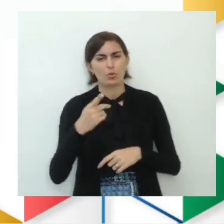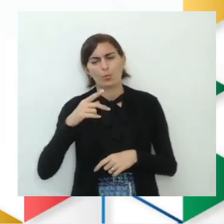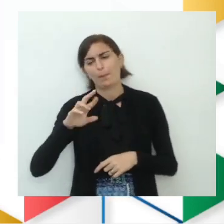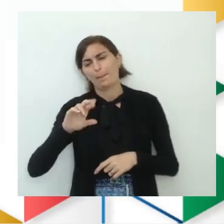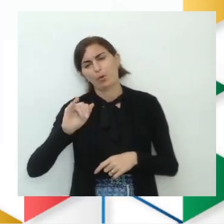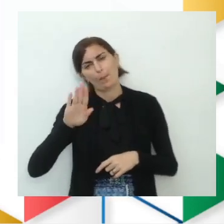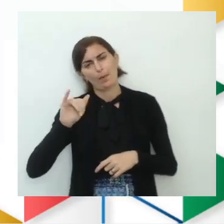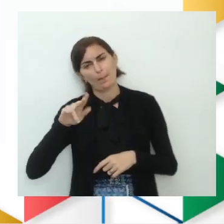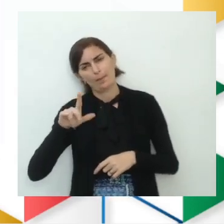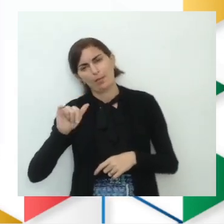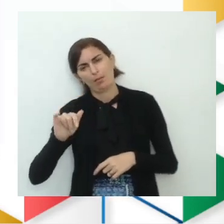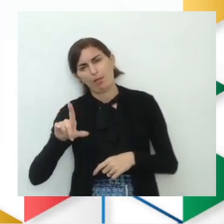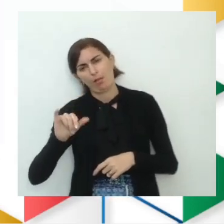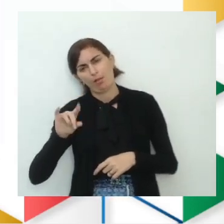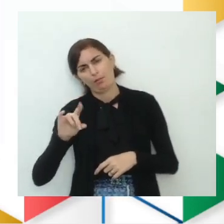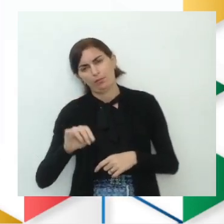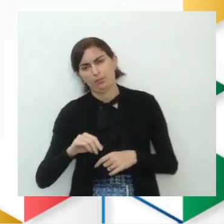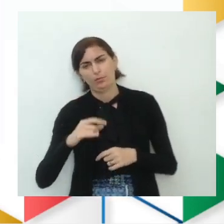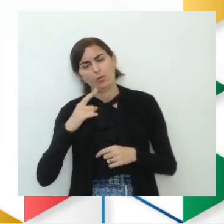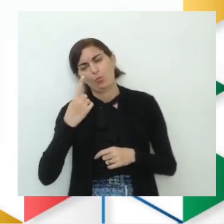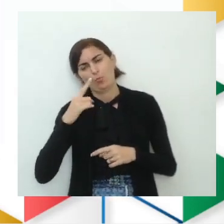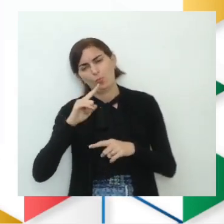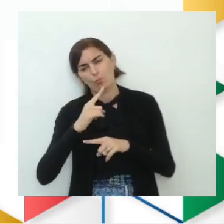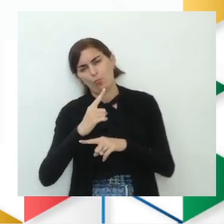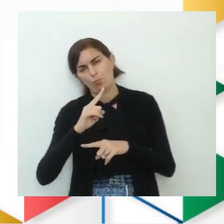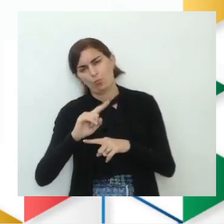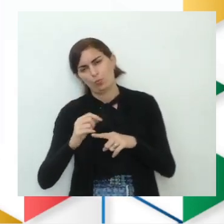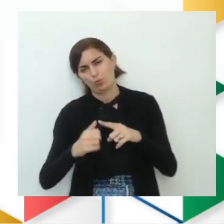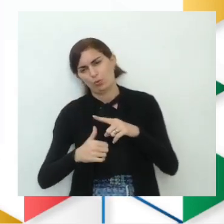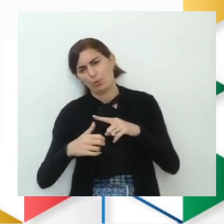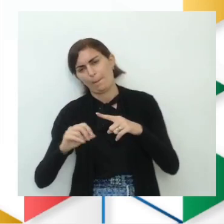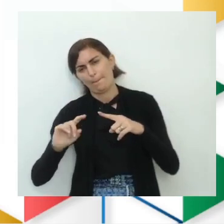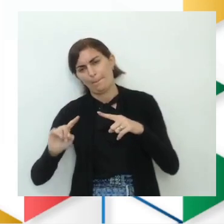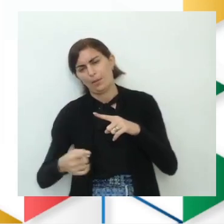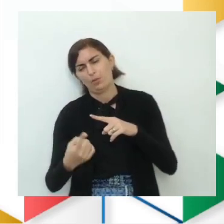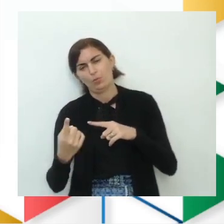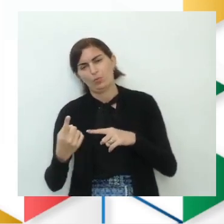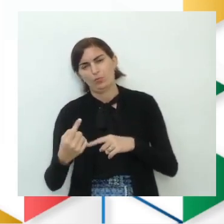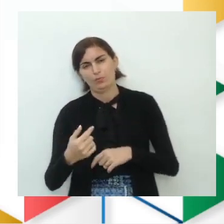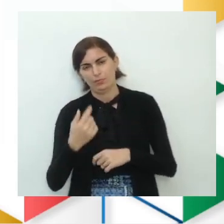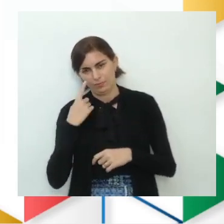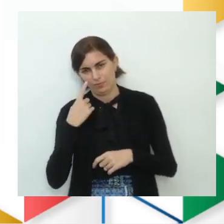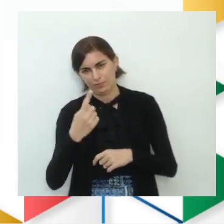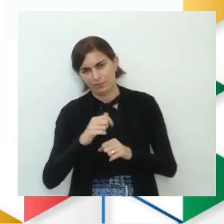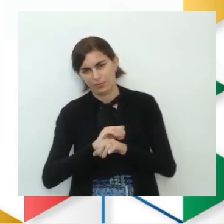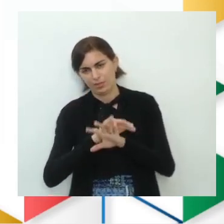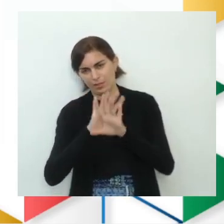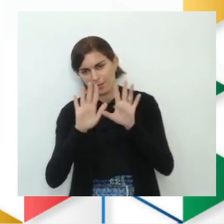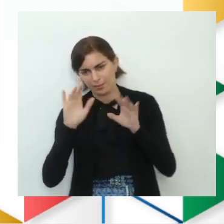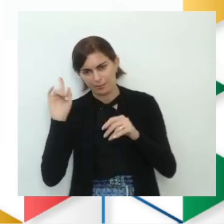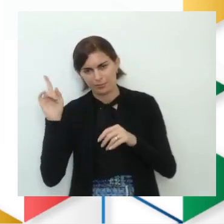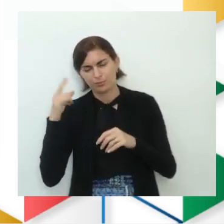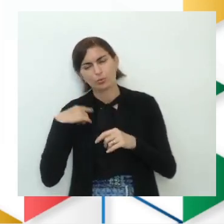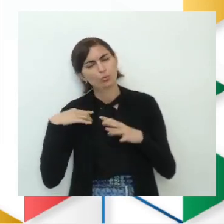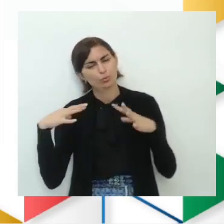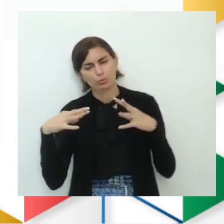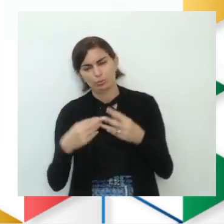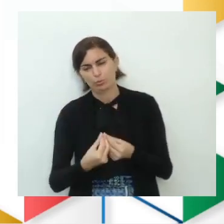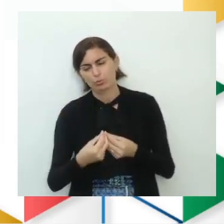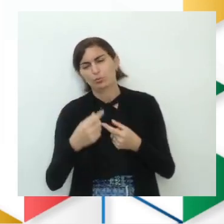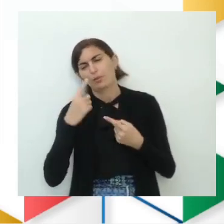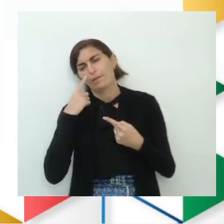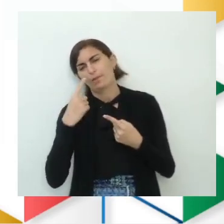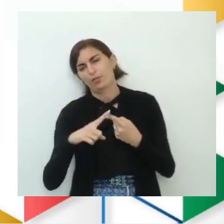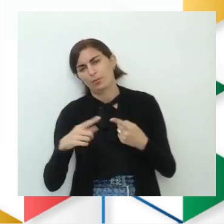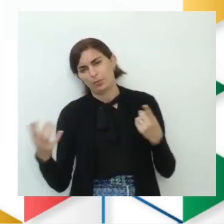probabilidade um pouquinho? Vamos lá, 1 sobre 1000. Uma chance em 1000, ok? Tá claro? Então vimos parte todo,